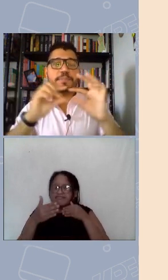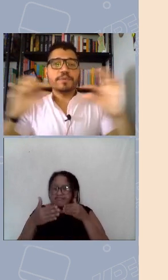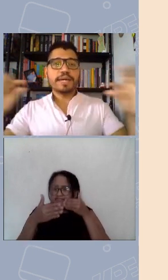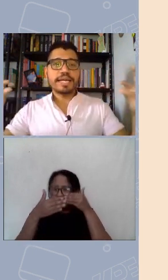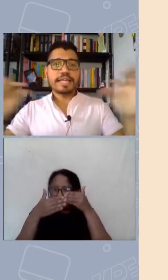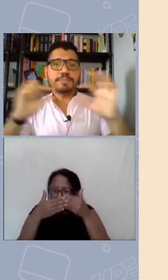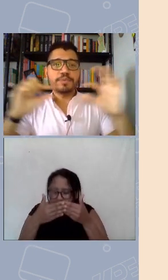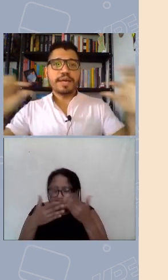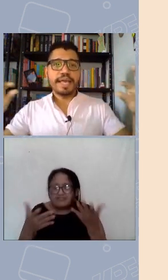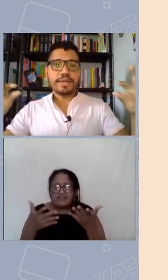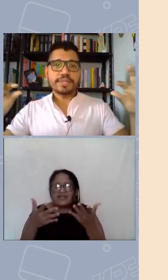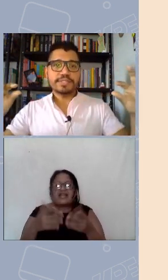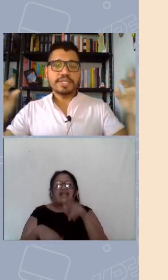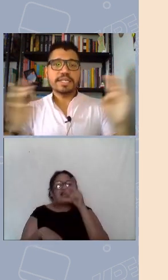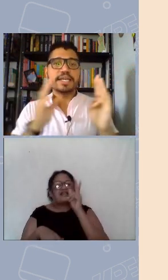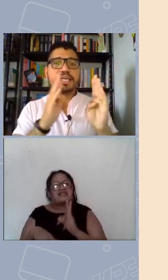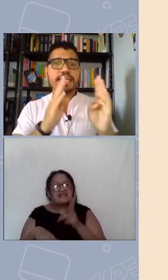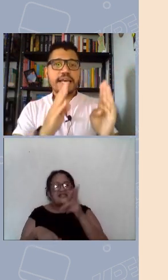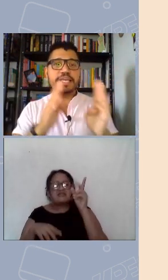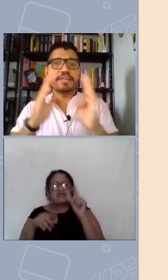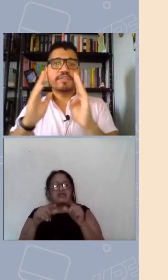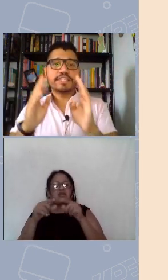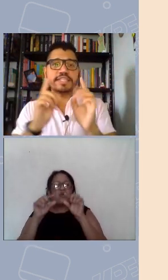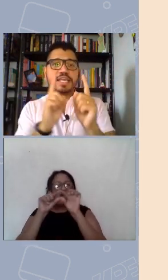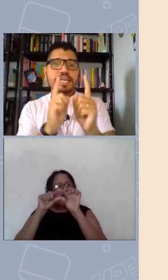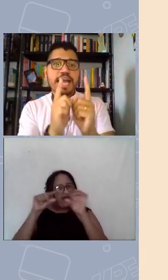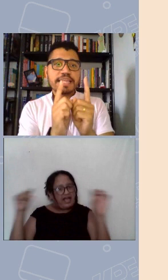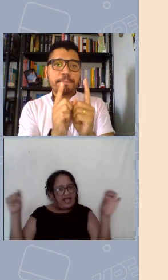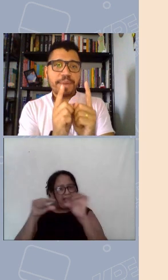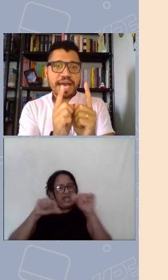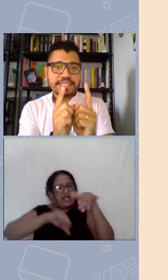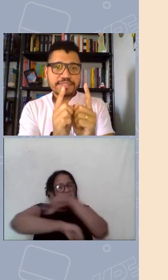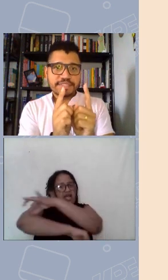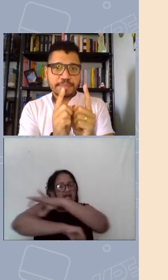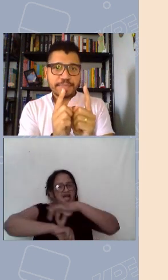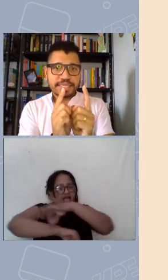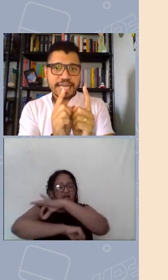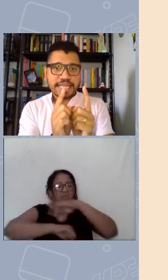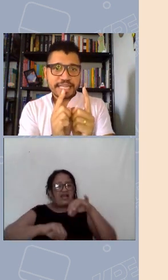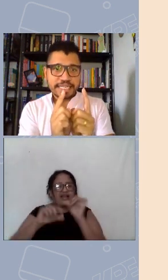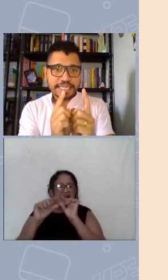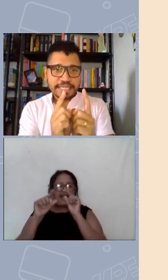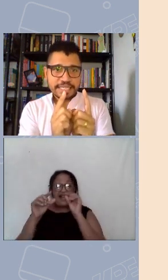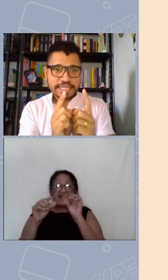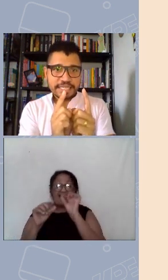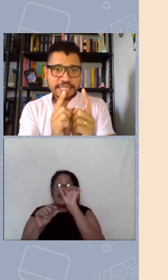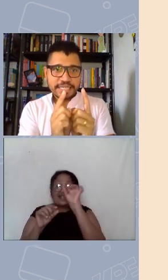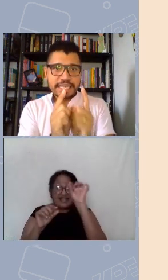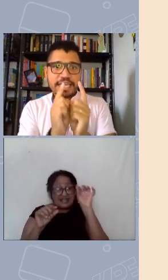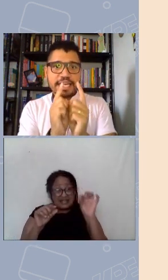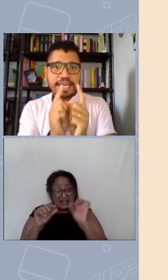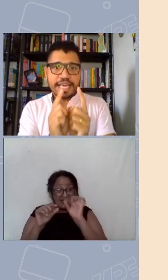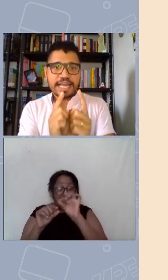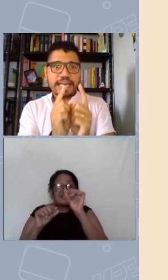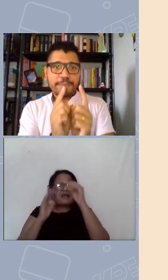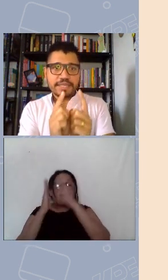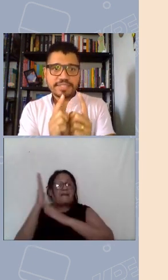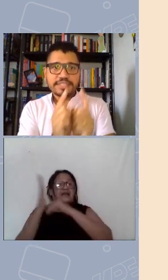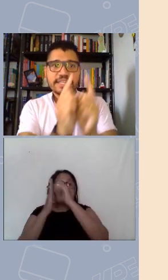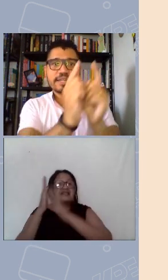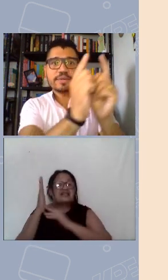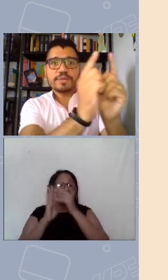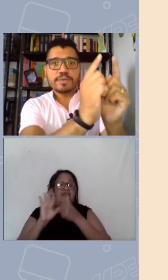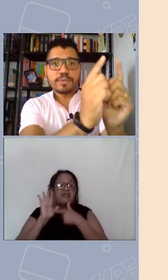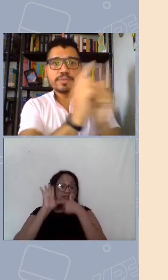sempre representada por uma grade por uma réguazinha e aí você tem cada partezinha pintada ali ela